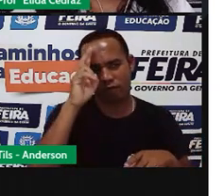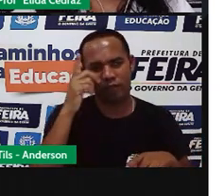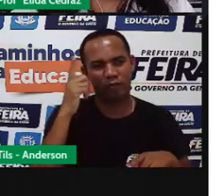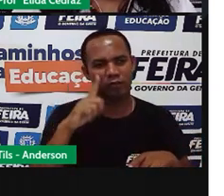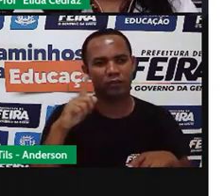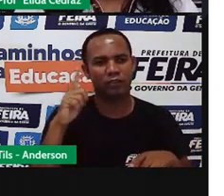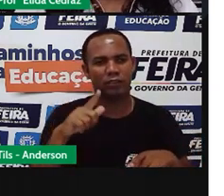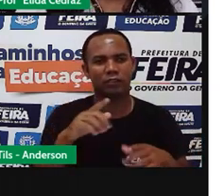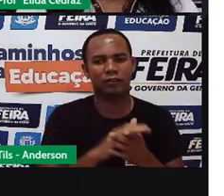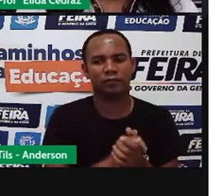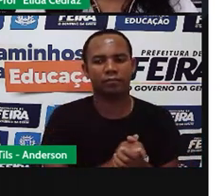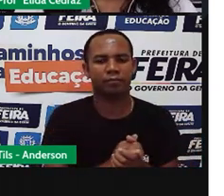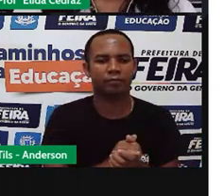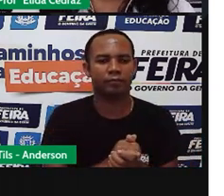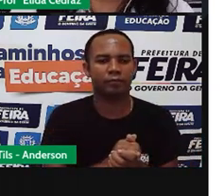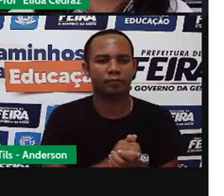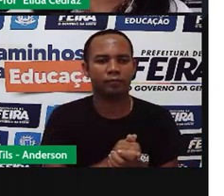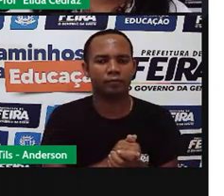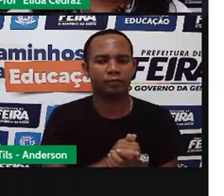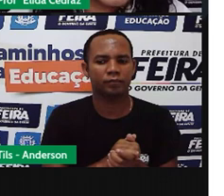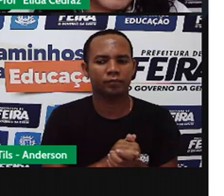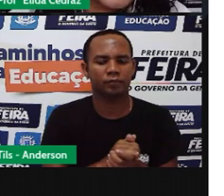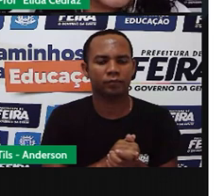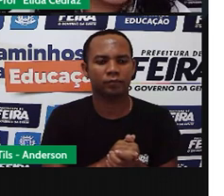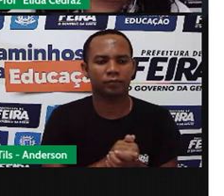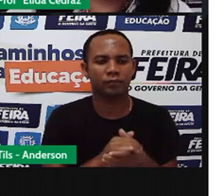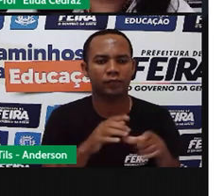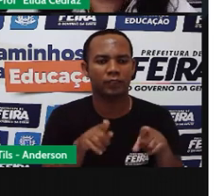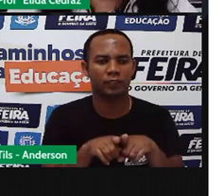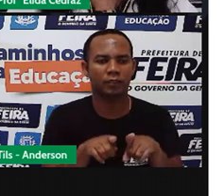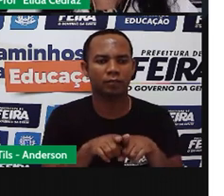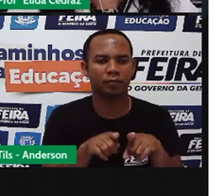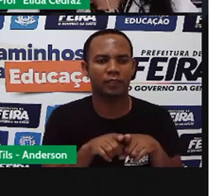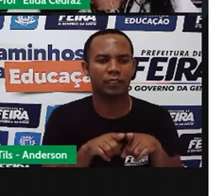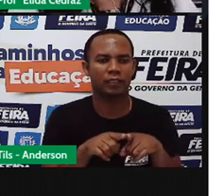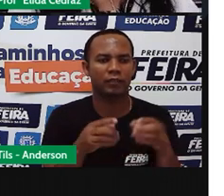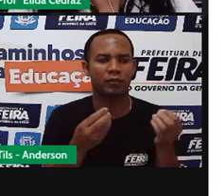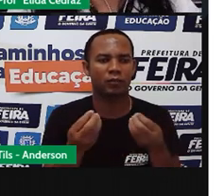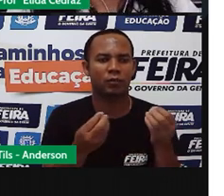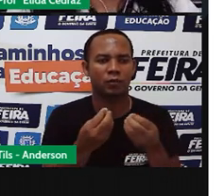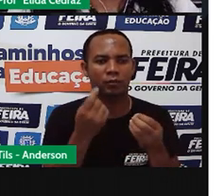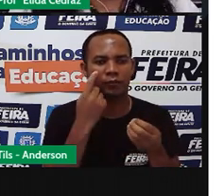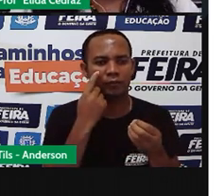a determinadas circunstâncias. E ele é transparente.